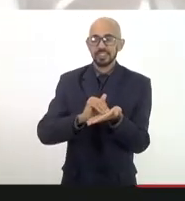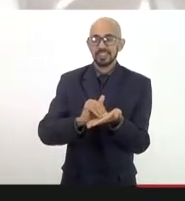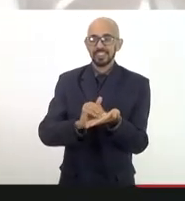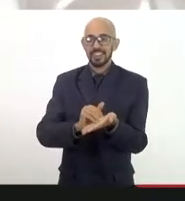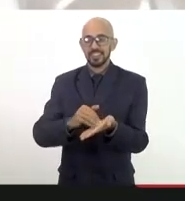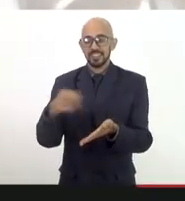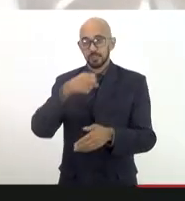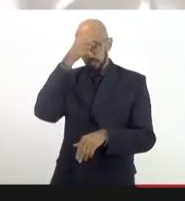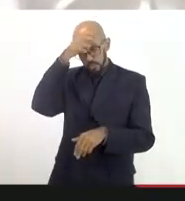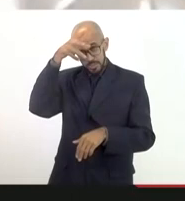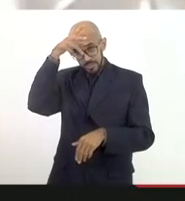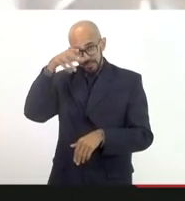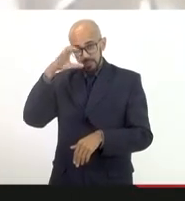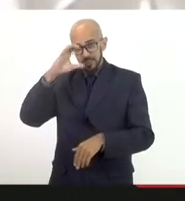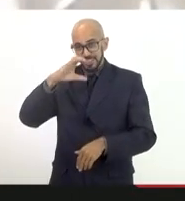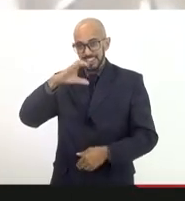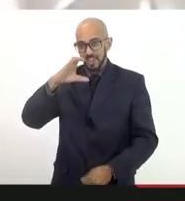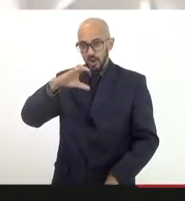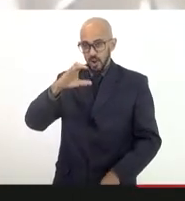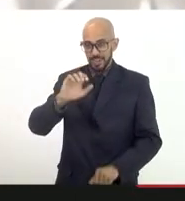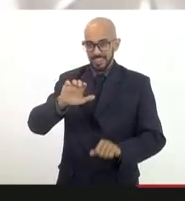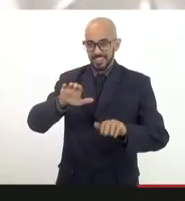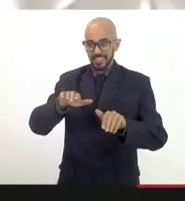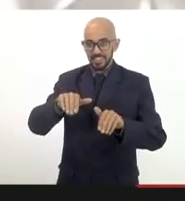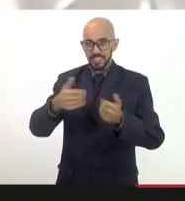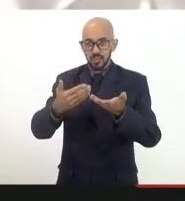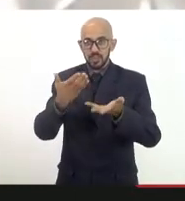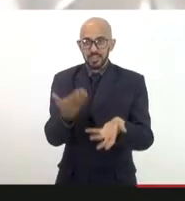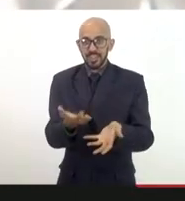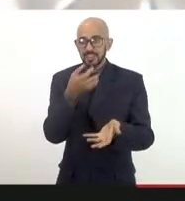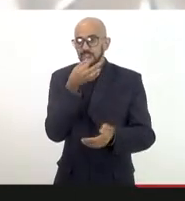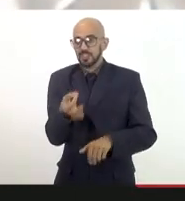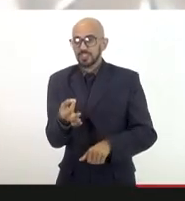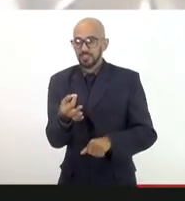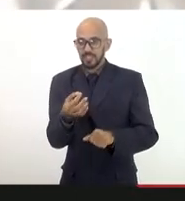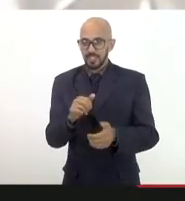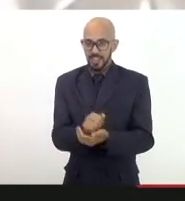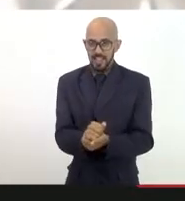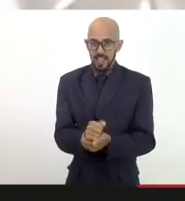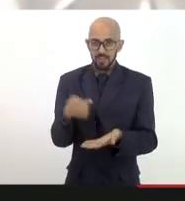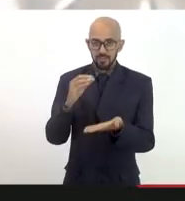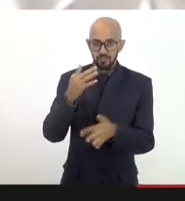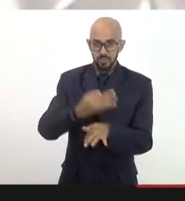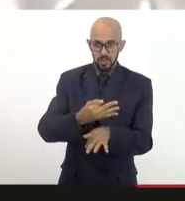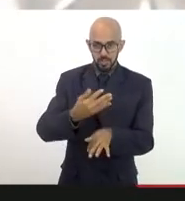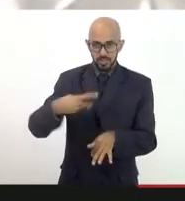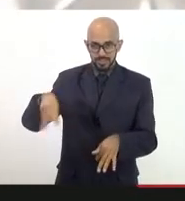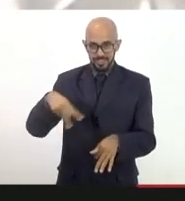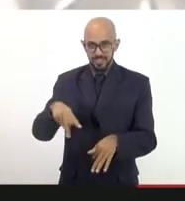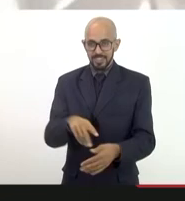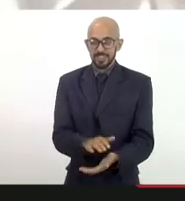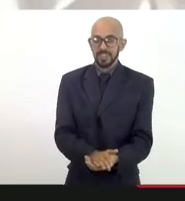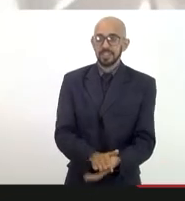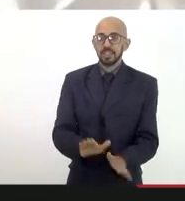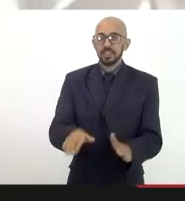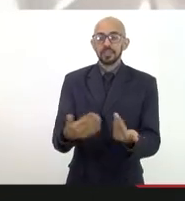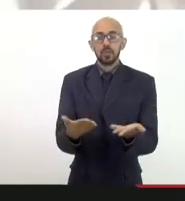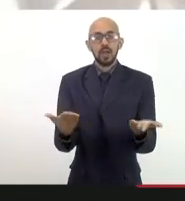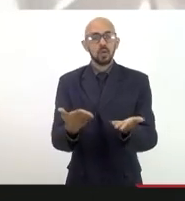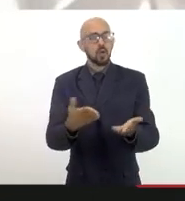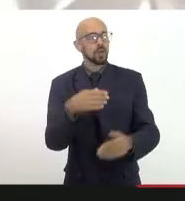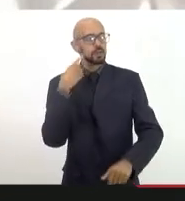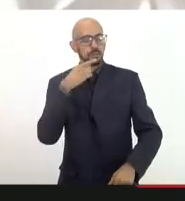de Niterói. Então, quero aqui justificar a ausência dele. Eu vou passar também agora para o deputado Valdec